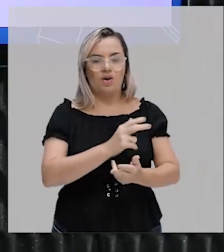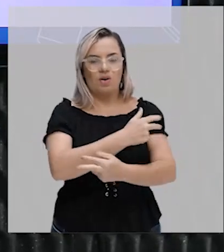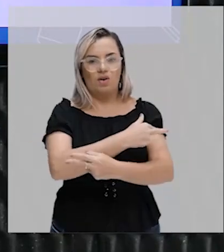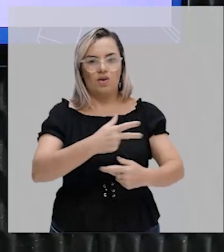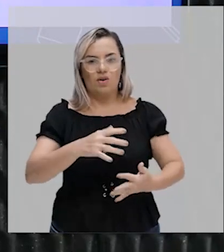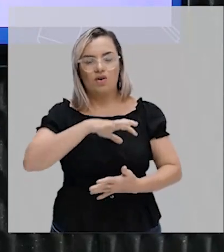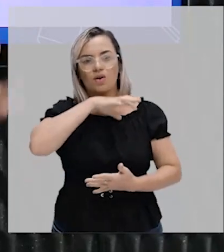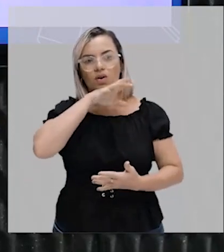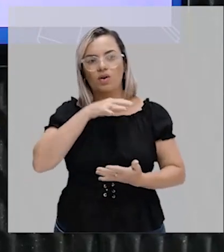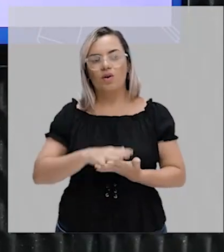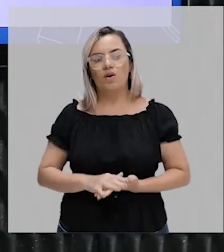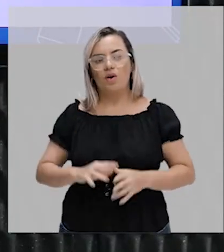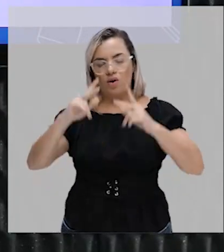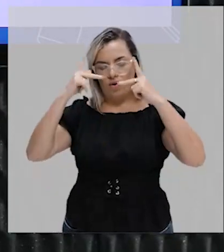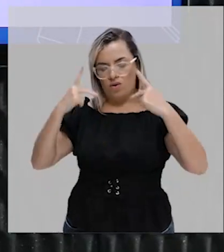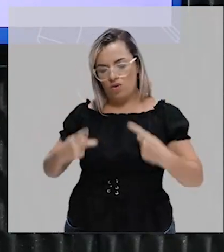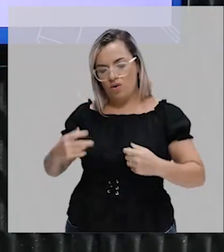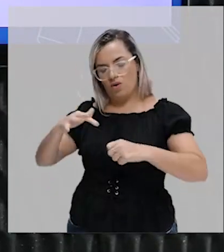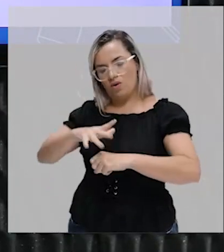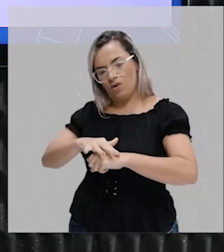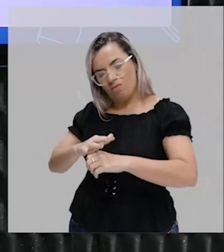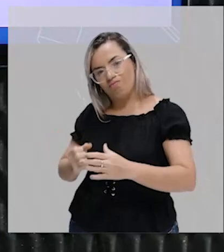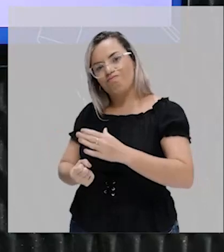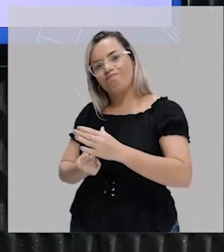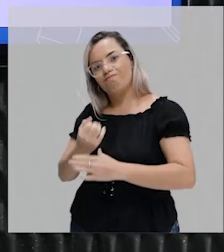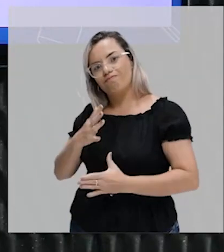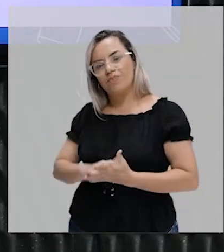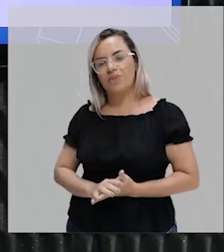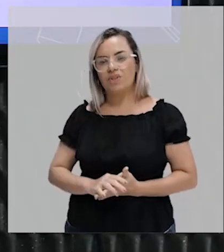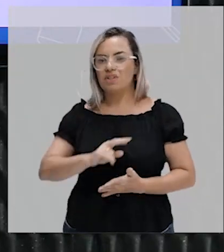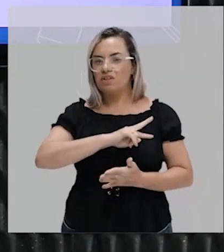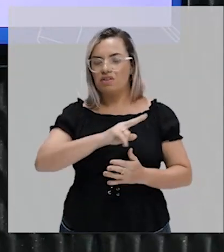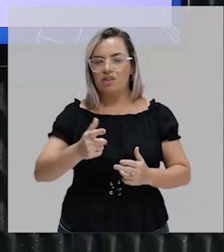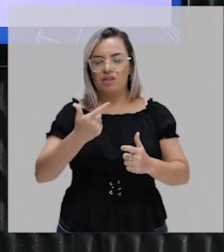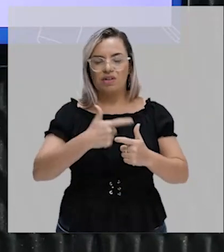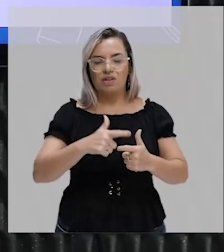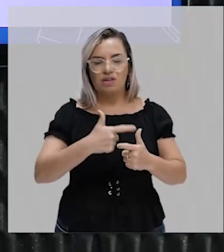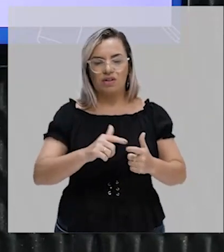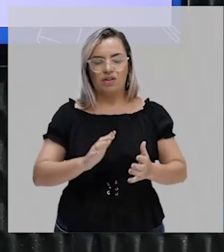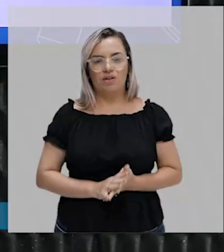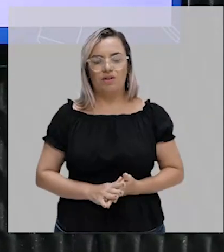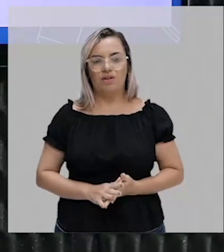ser humano, gerando doenças e outras problemáticas, tá certo? Então, galera, é isso